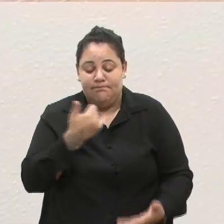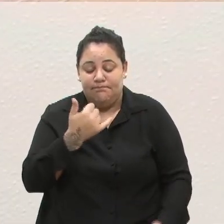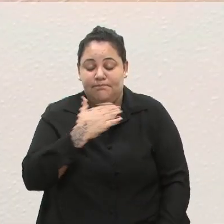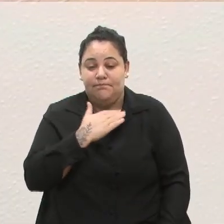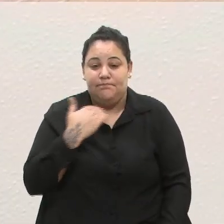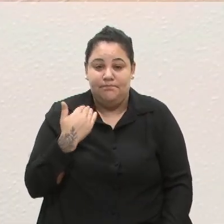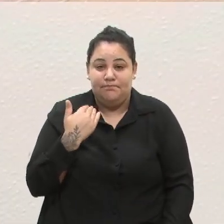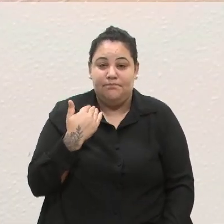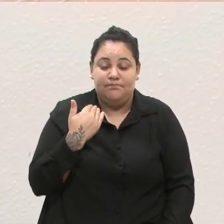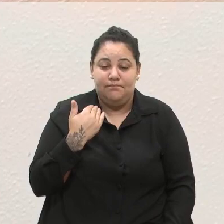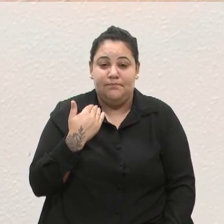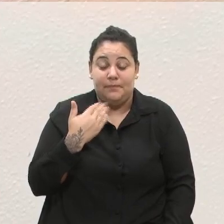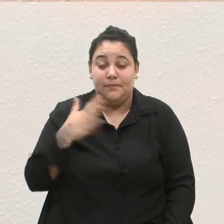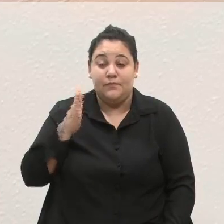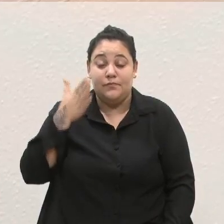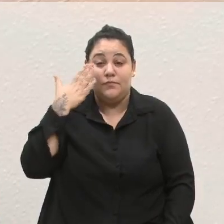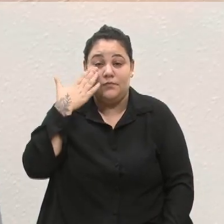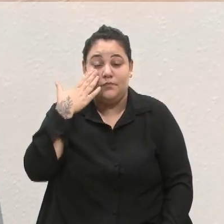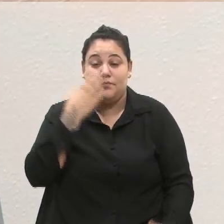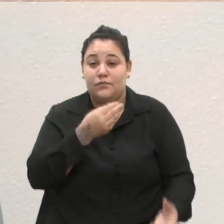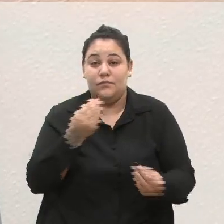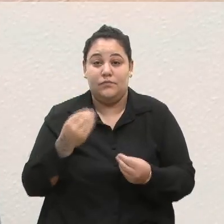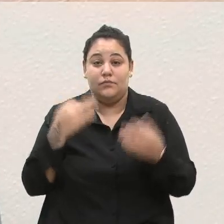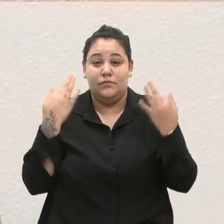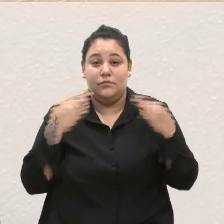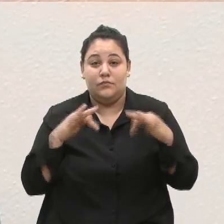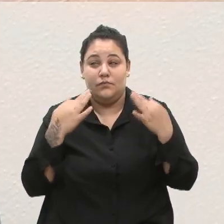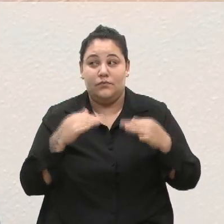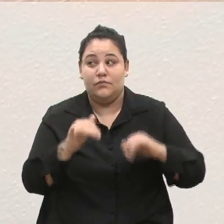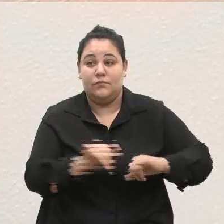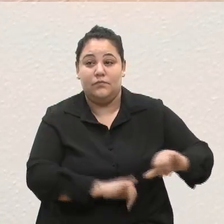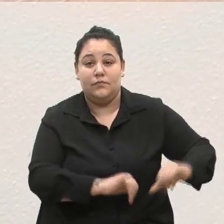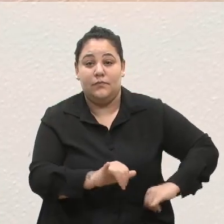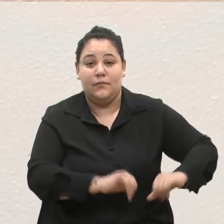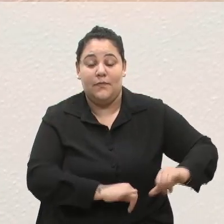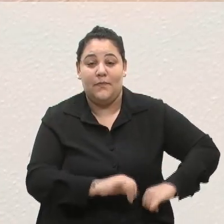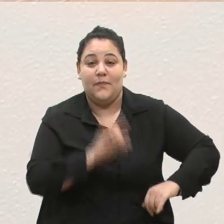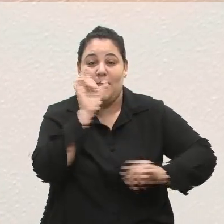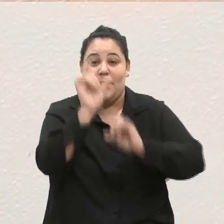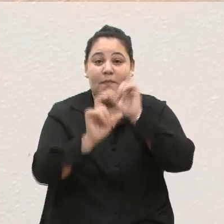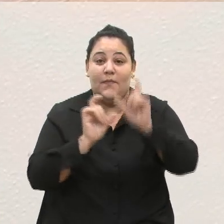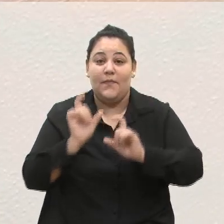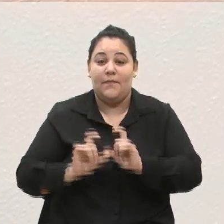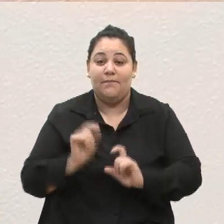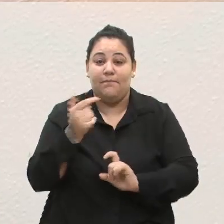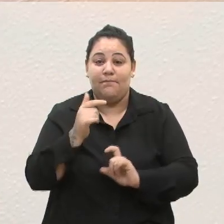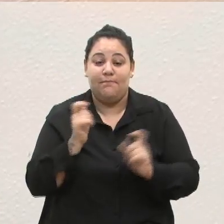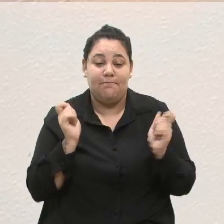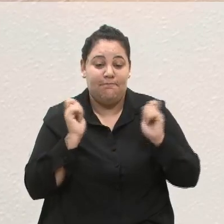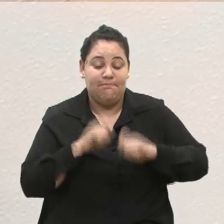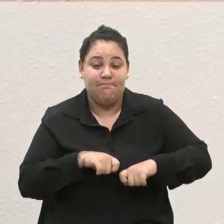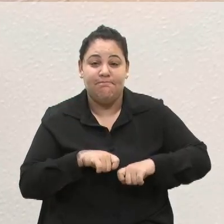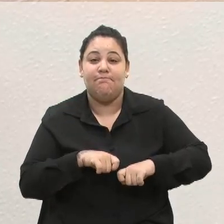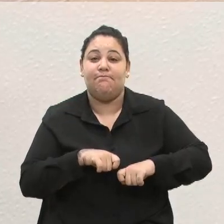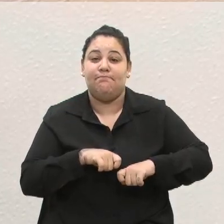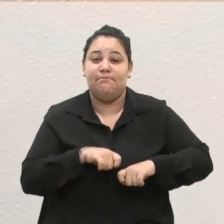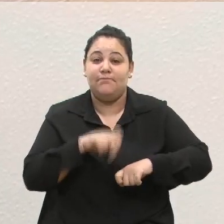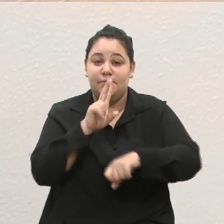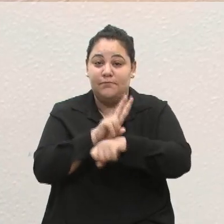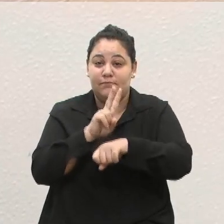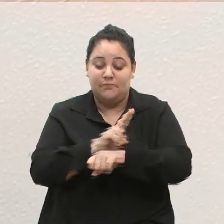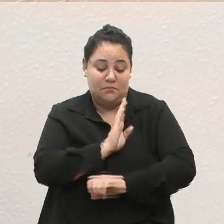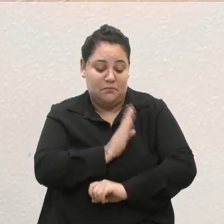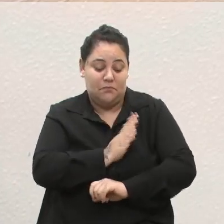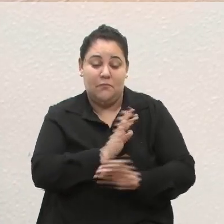Portolã. Sabemos que em meio a tanta dor e sofrimento por essa perda, palavras são incapazes de consolar o coração dos familiares nessa